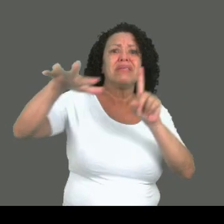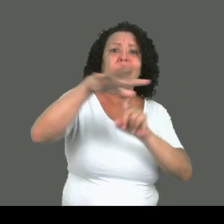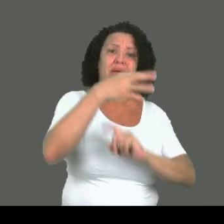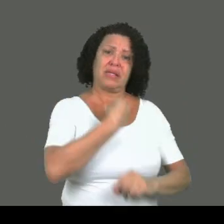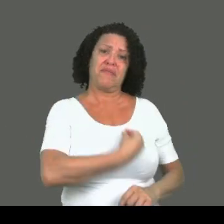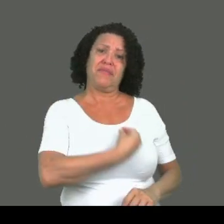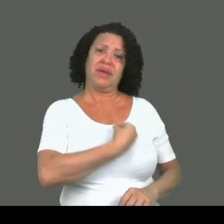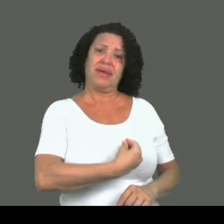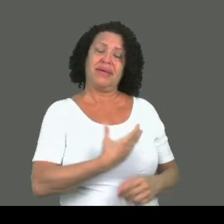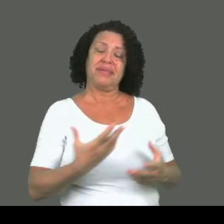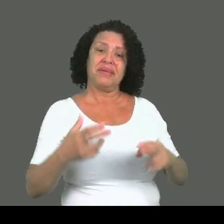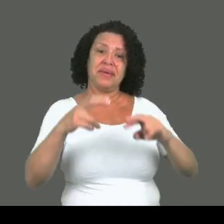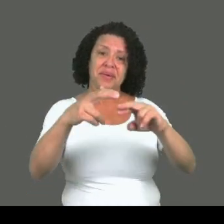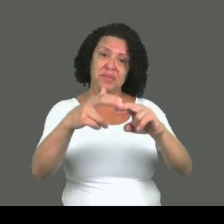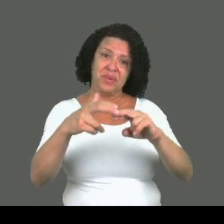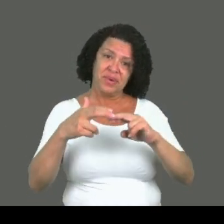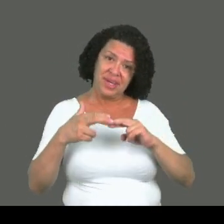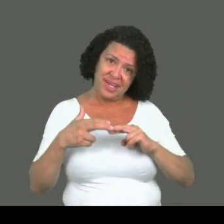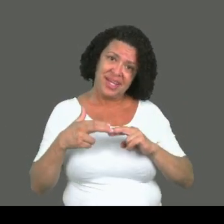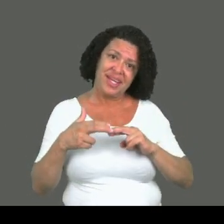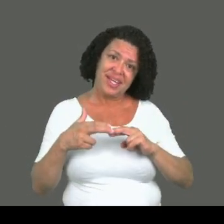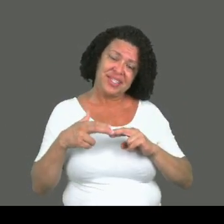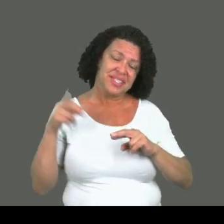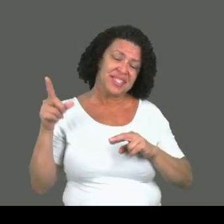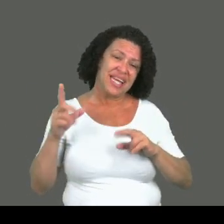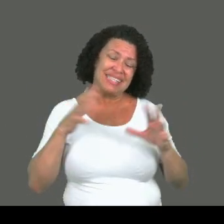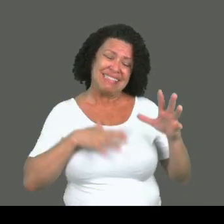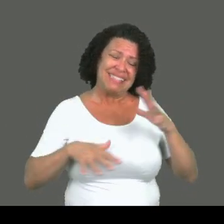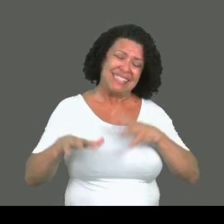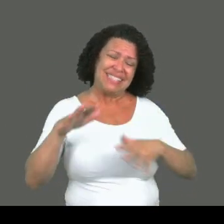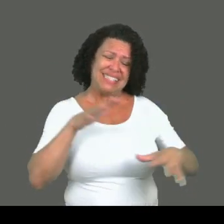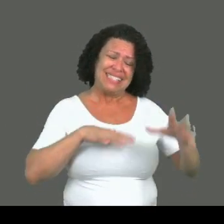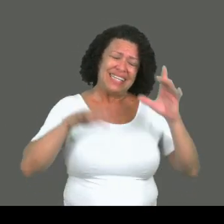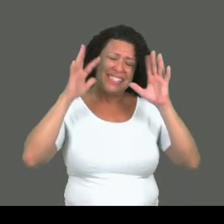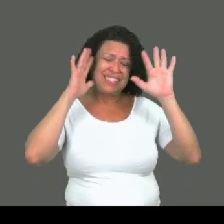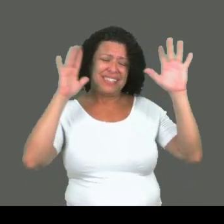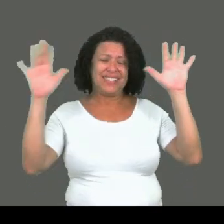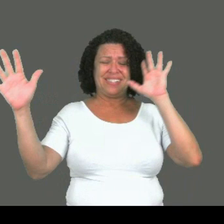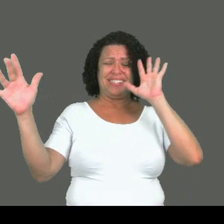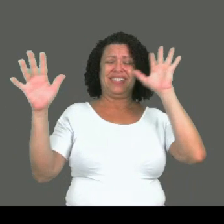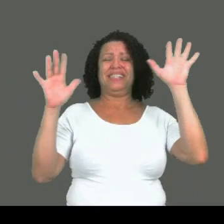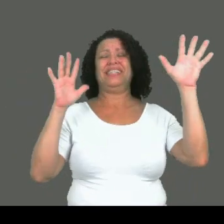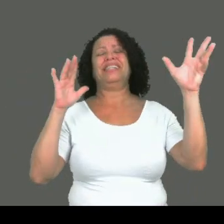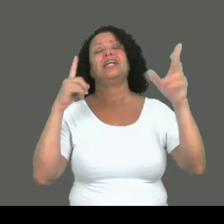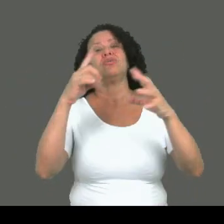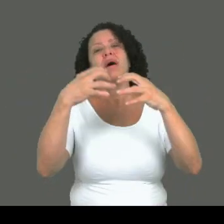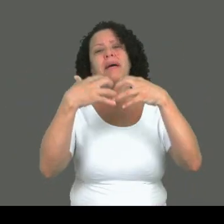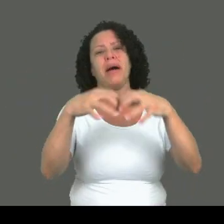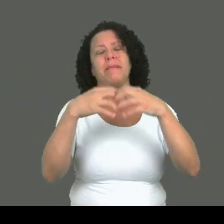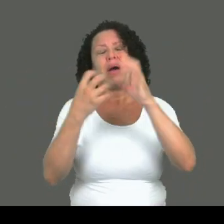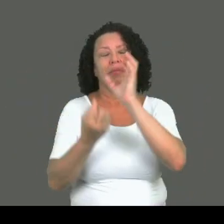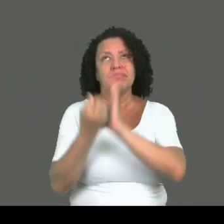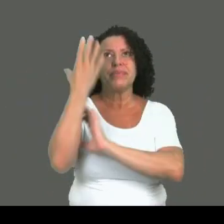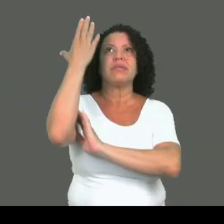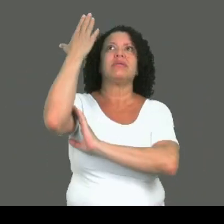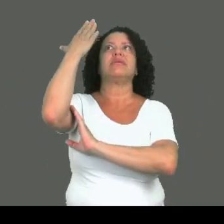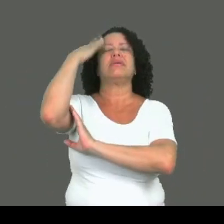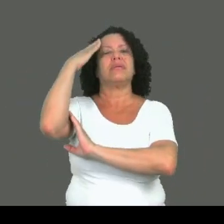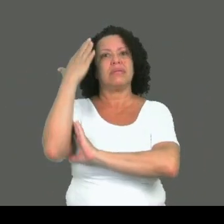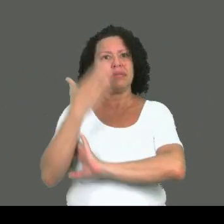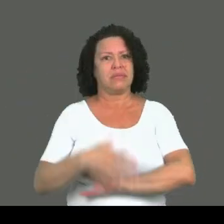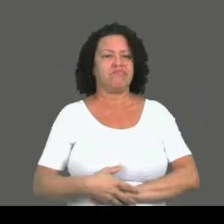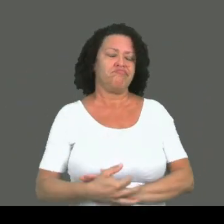vida, e por isso ele está inquieto, além das ilusões que a nossa própria mente cria, que a gente viu lá atrás,